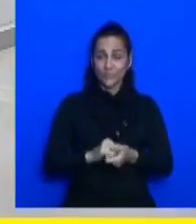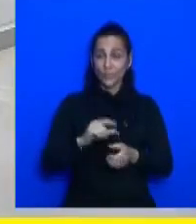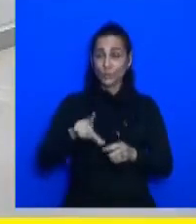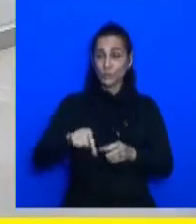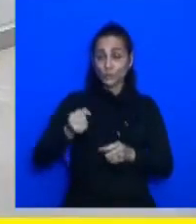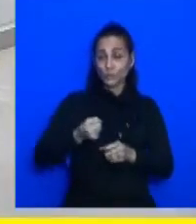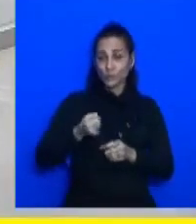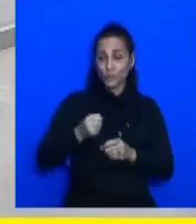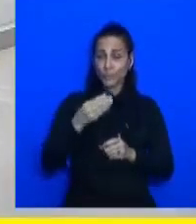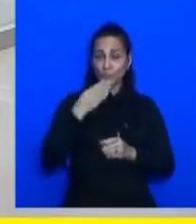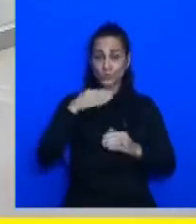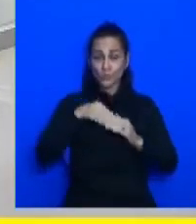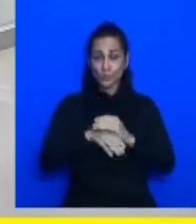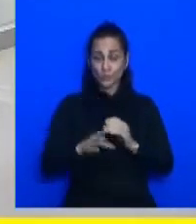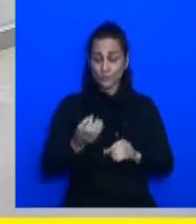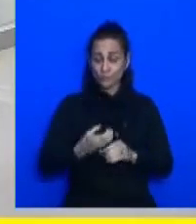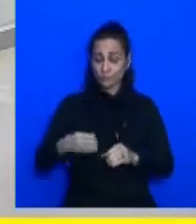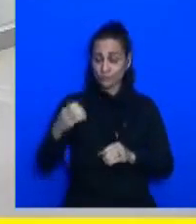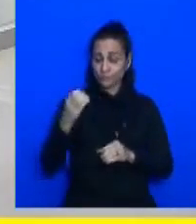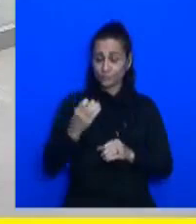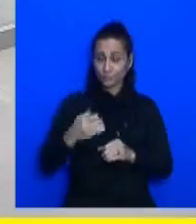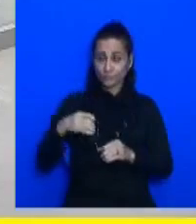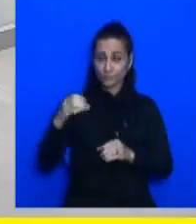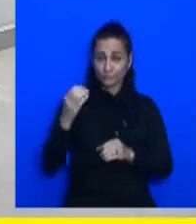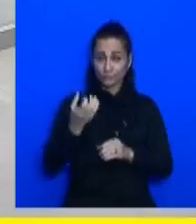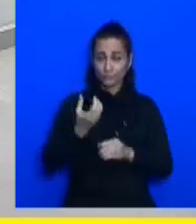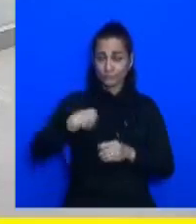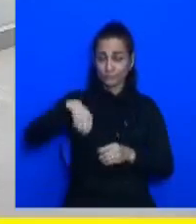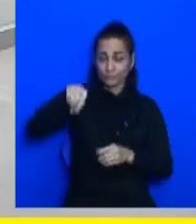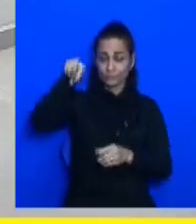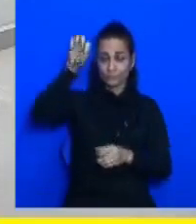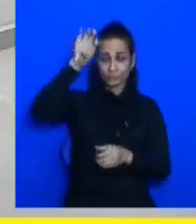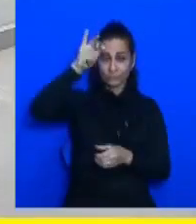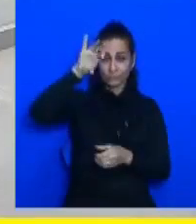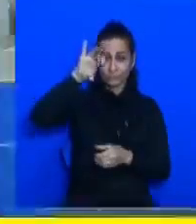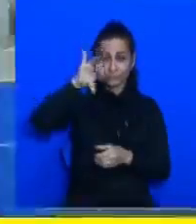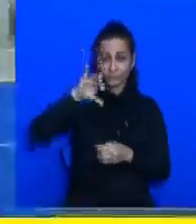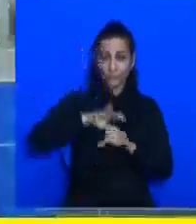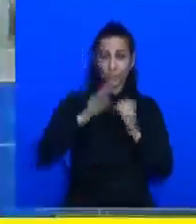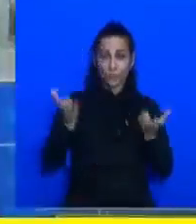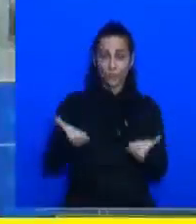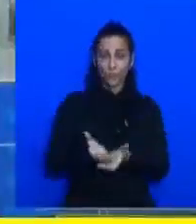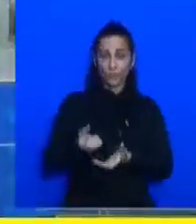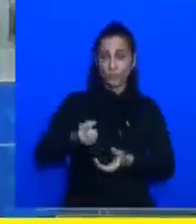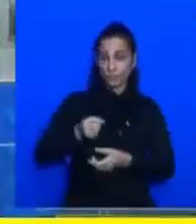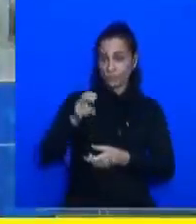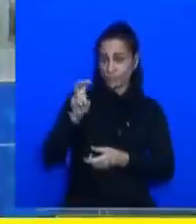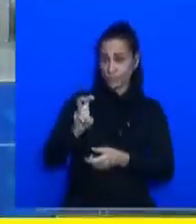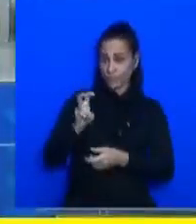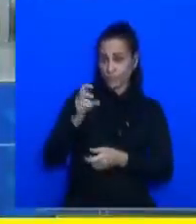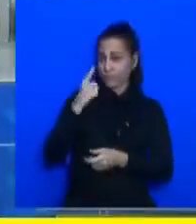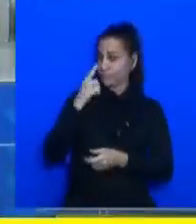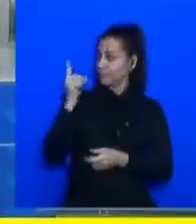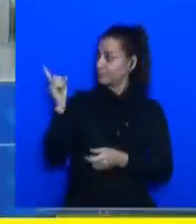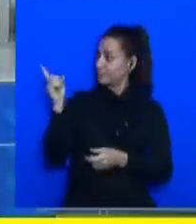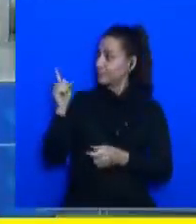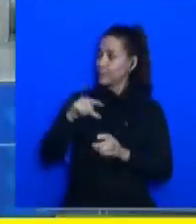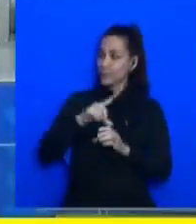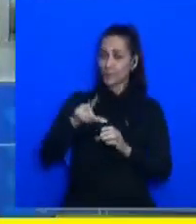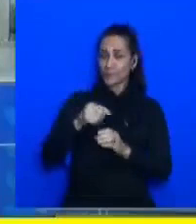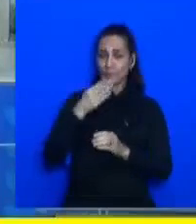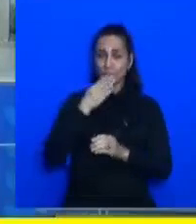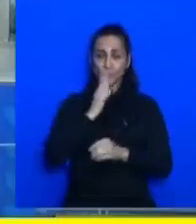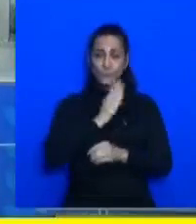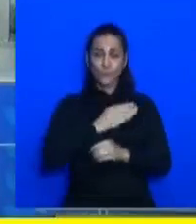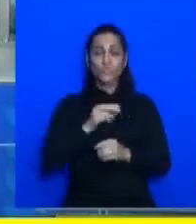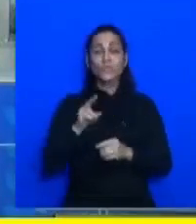As dezenas sorteadas na Time Mania serão recolhidas, recolocadas no suporte em cima do globo número 5. Para o sorteio do time do